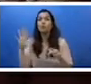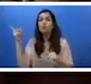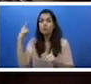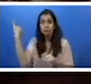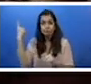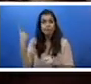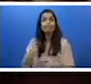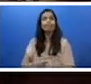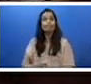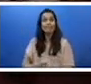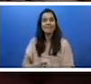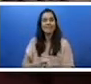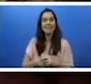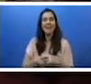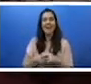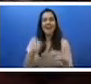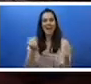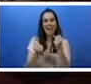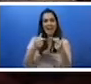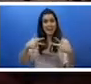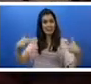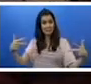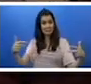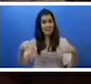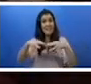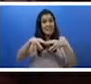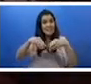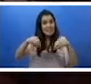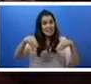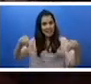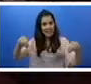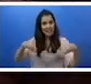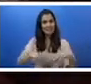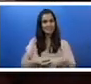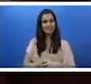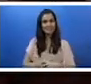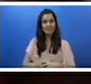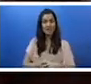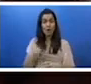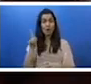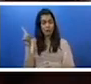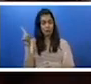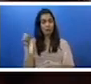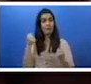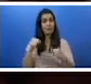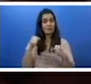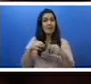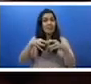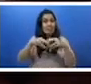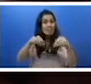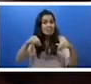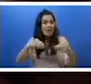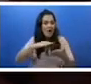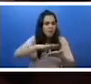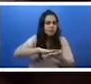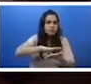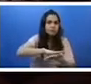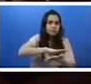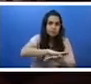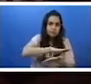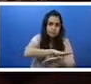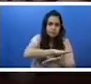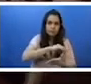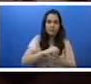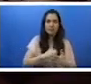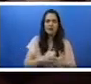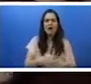quê? Isso, meio de transporte terrestre. Então, nós sabemos que eles precisam estar na terra. Até o trenó, mesmo que é